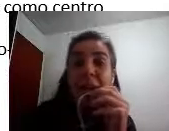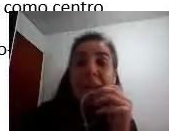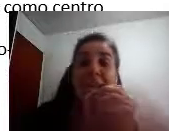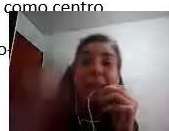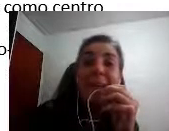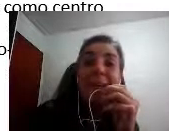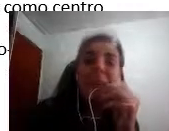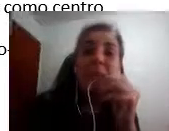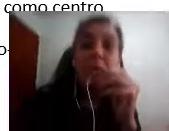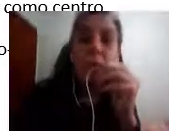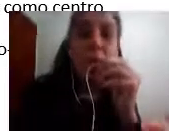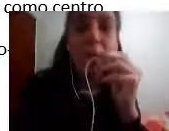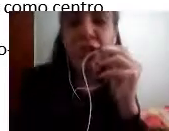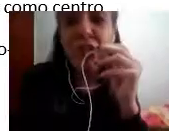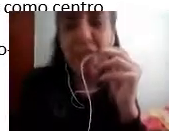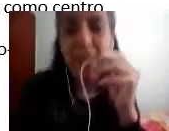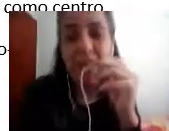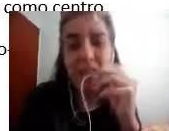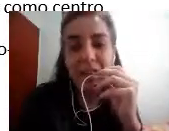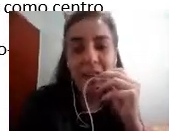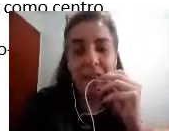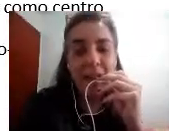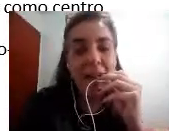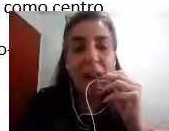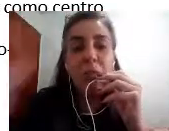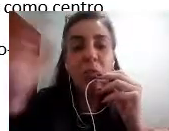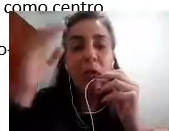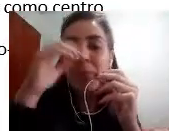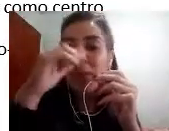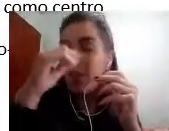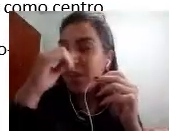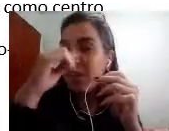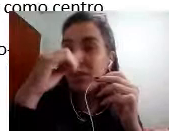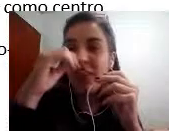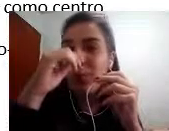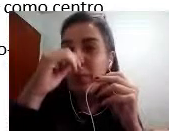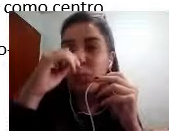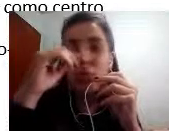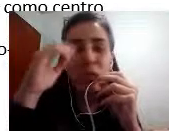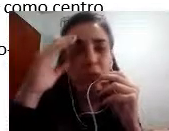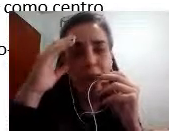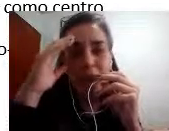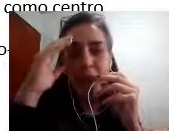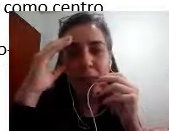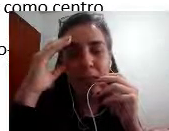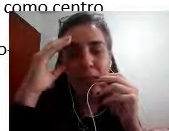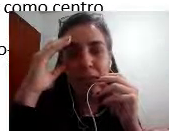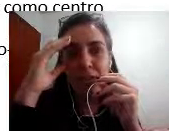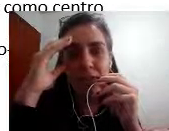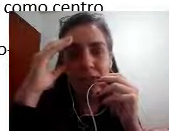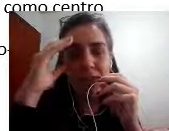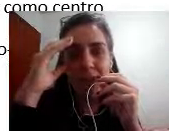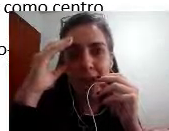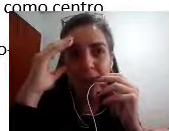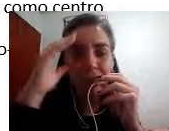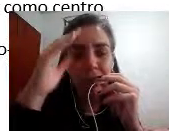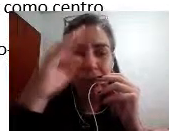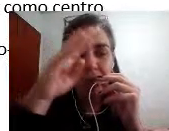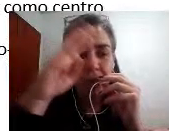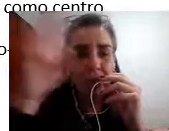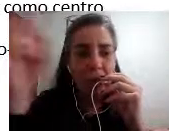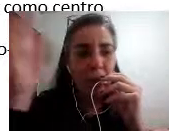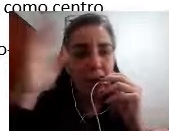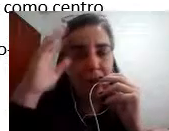dentes, que o homem tinha estado na Lua. Então, assim, é um absurdo, né? Uma ignorância total,